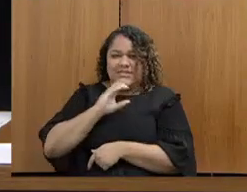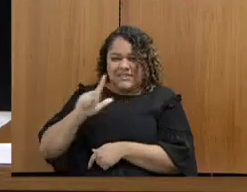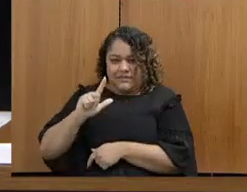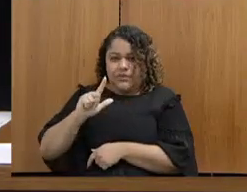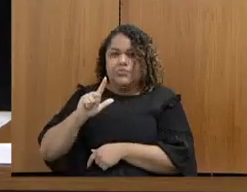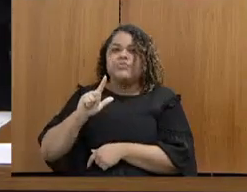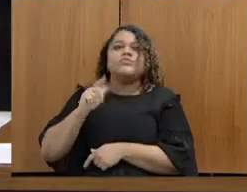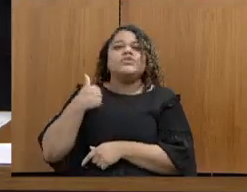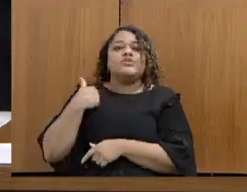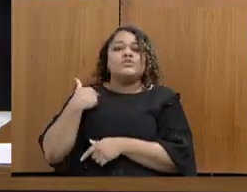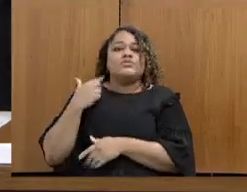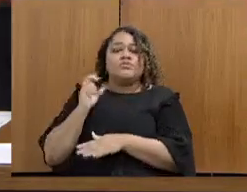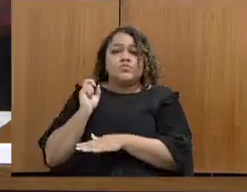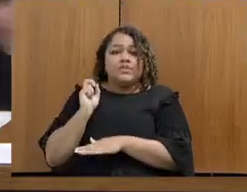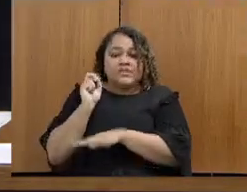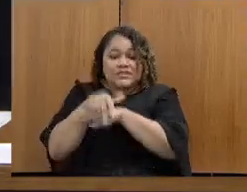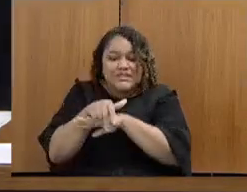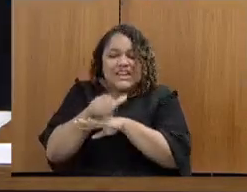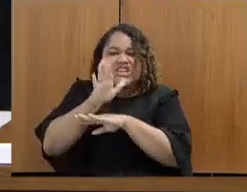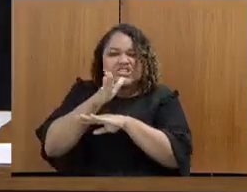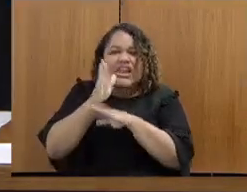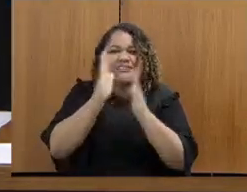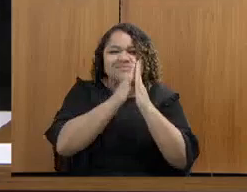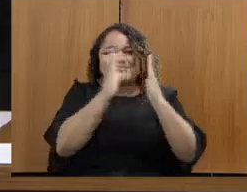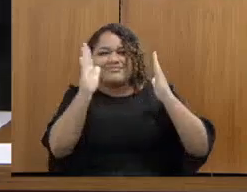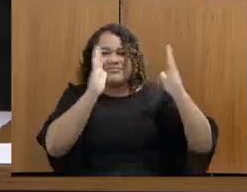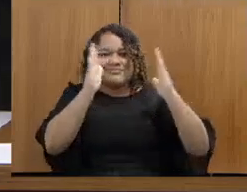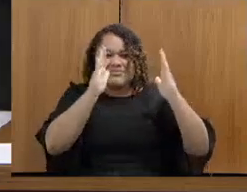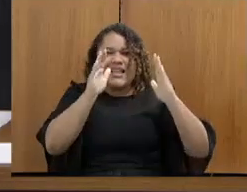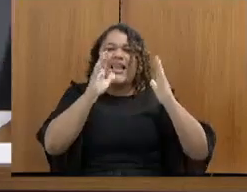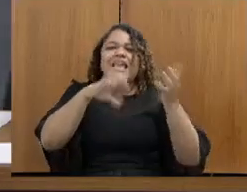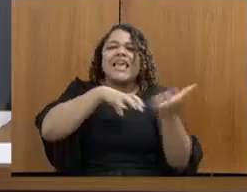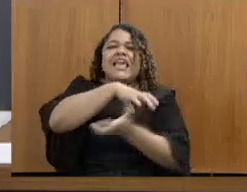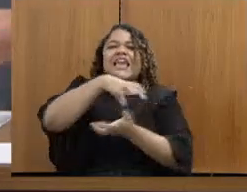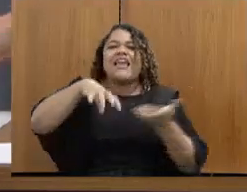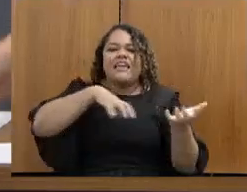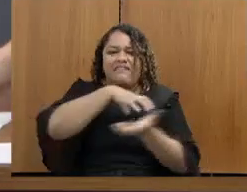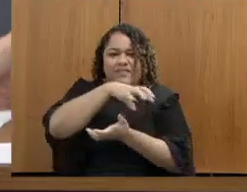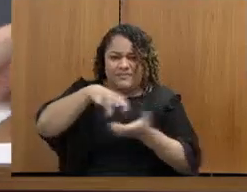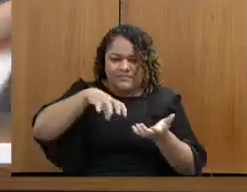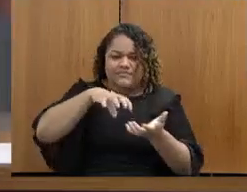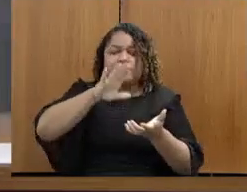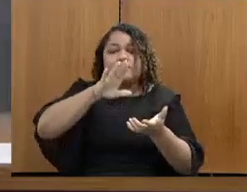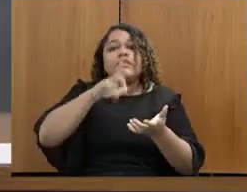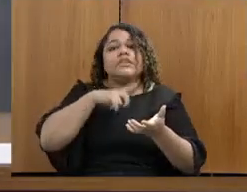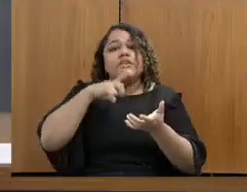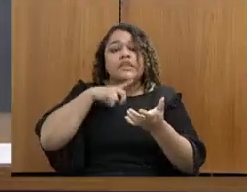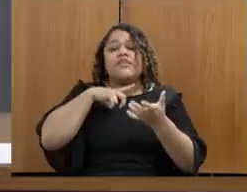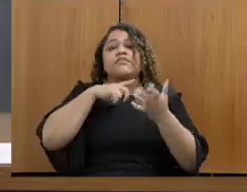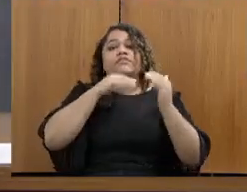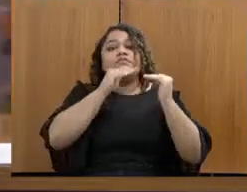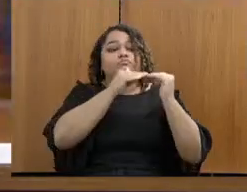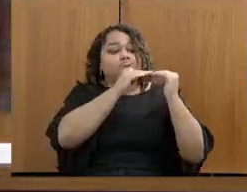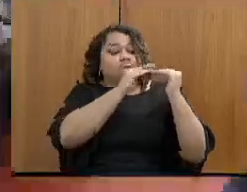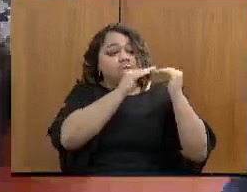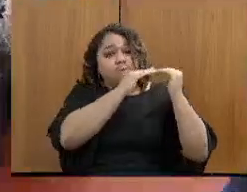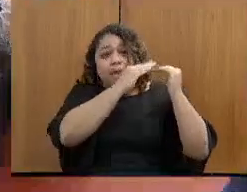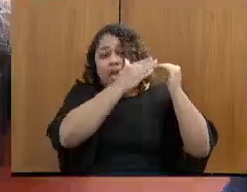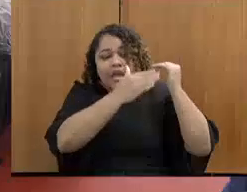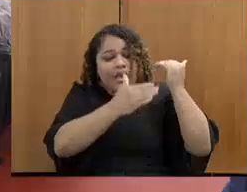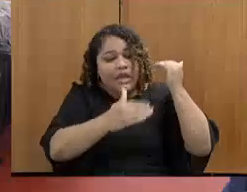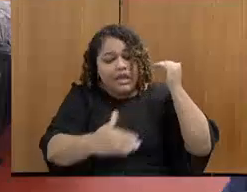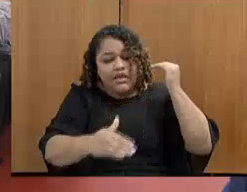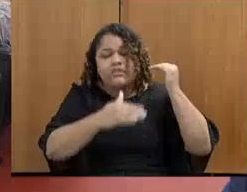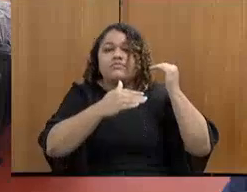Toninho da Polícia Civil de lá para cá ela veio gerando cada vez mais um estado de maior decadência naquela época Ainda